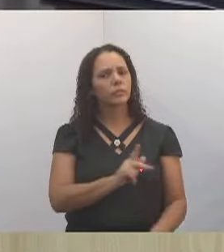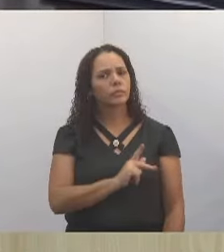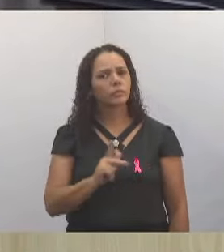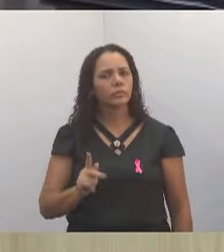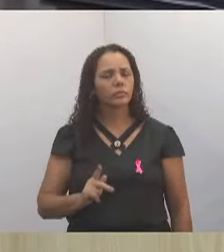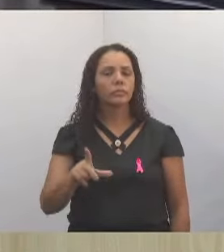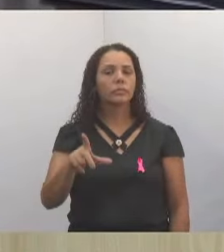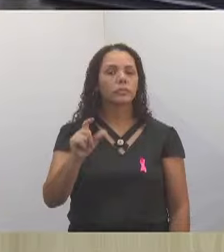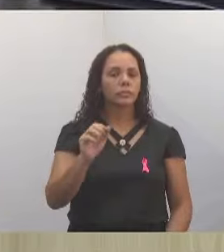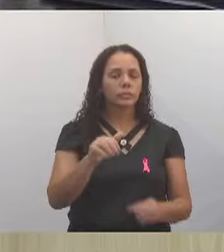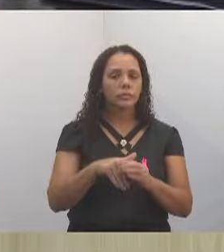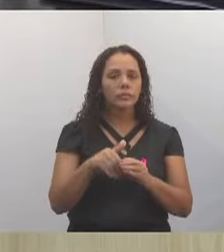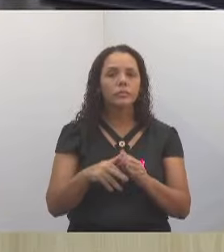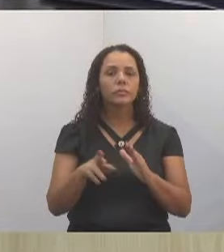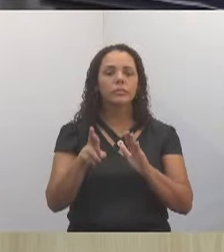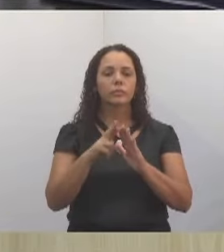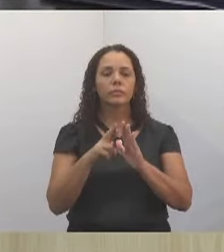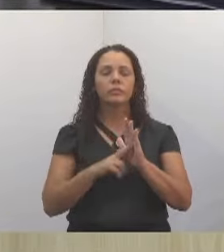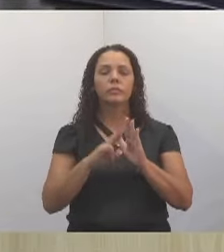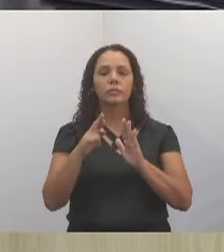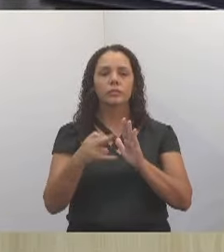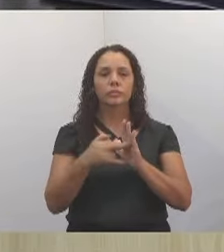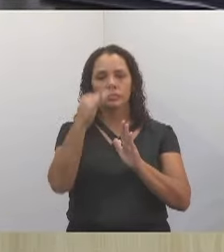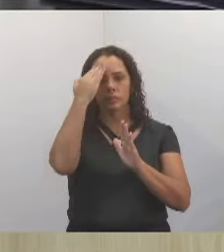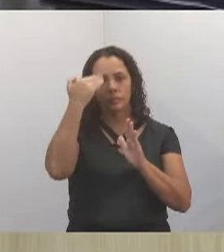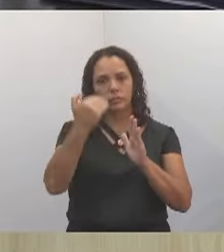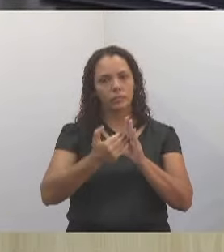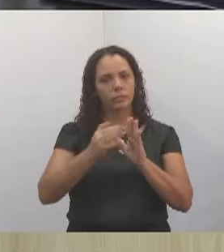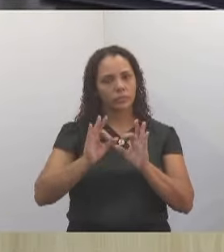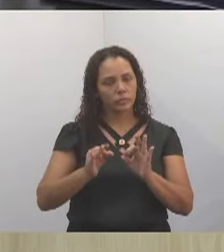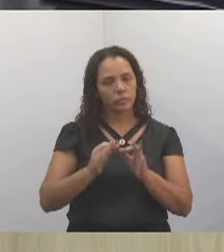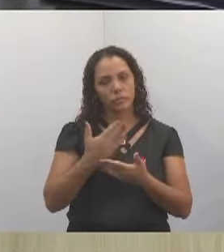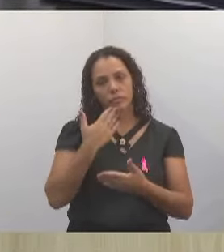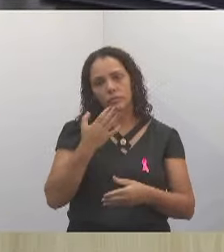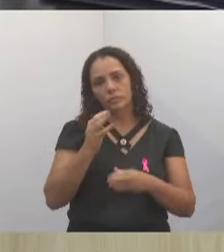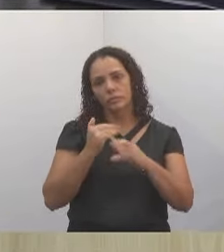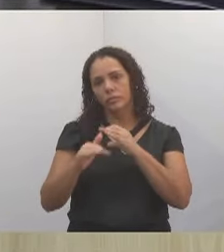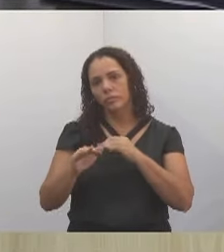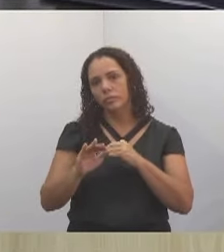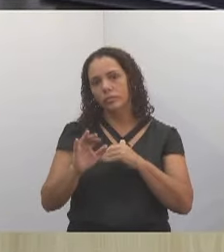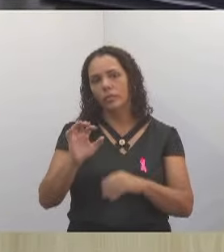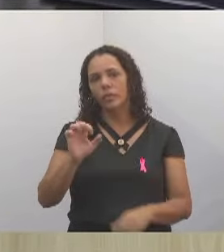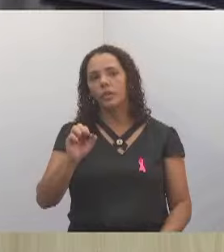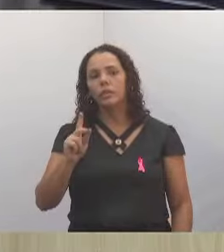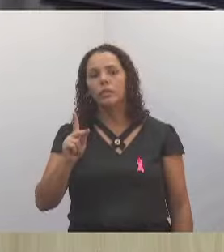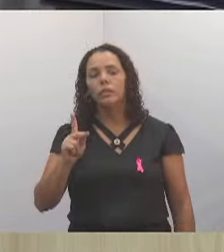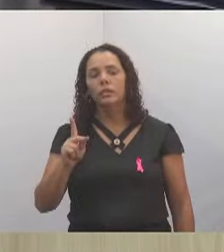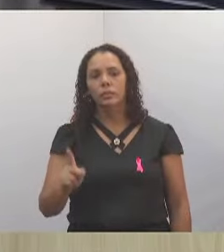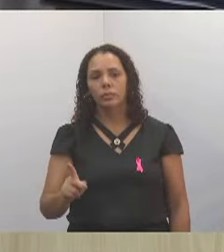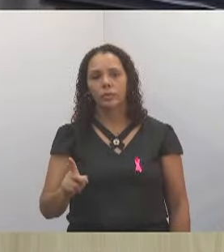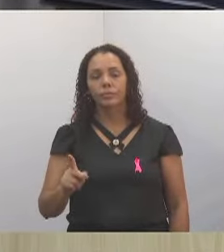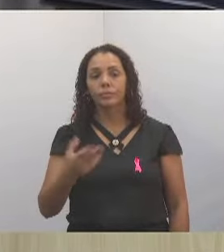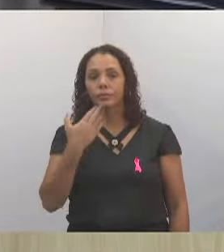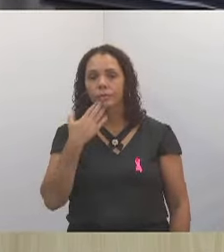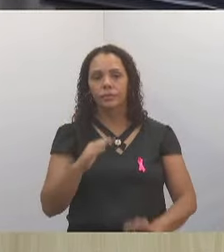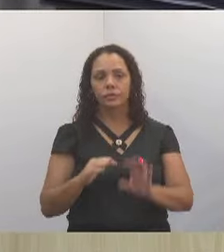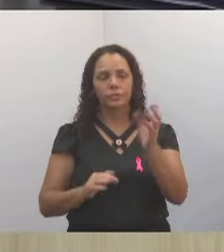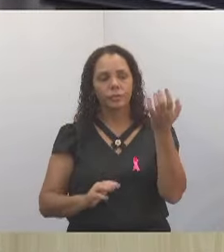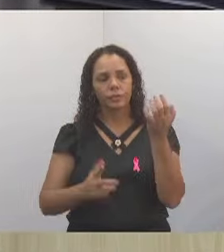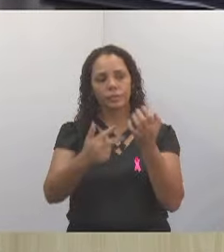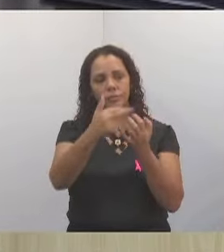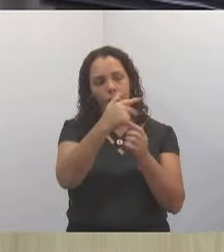formalidades regimentais, seja encaminhado ao ofício da IDP solicitando pó de árvores cujos galhos